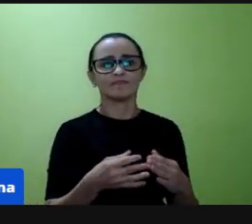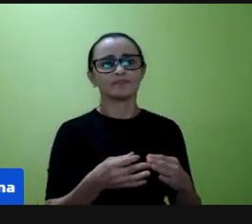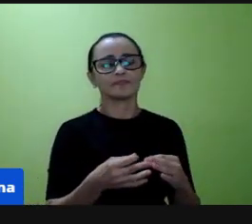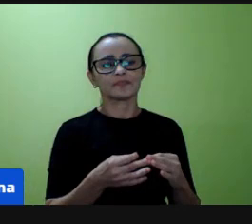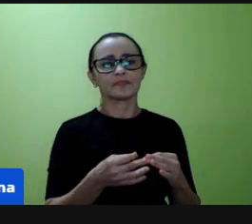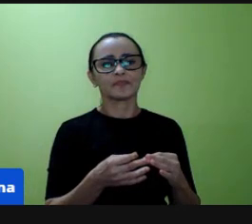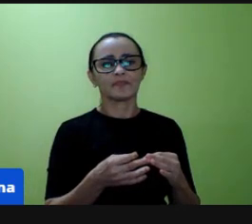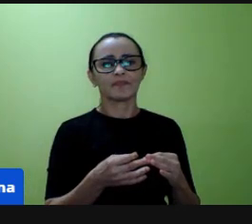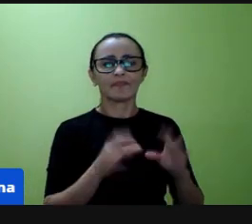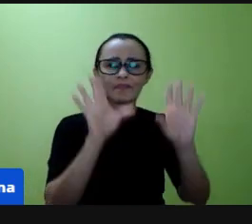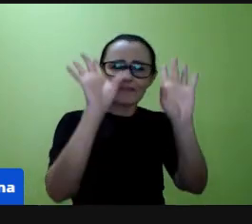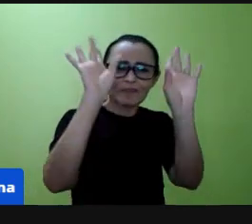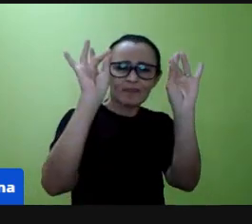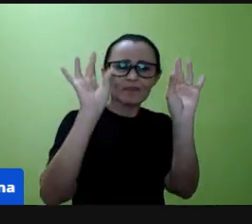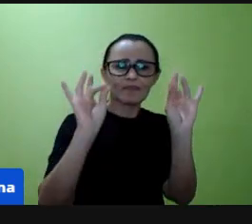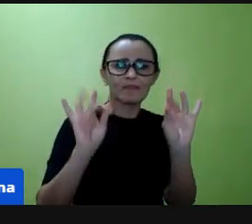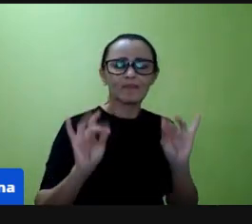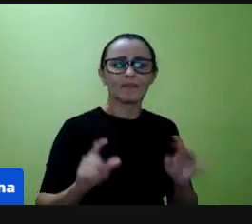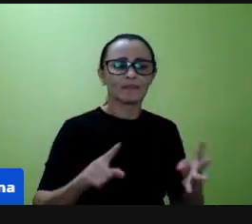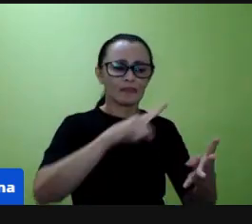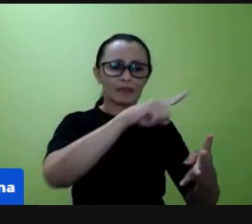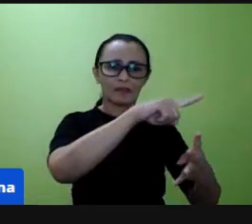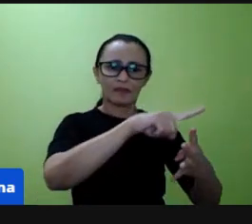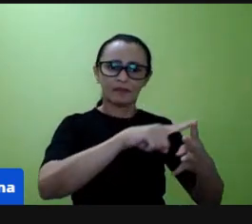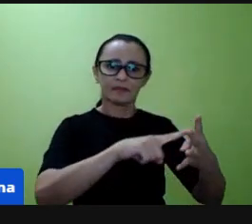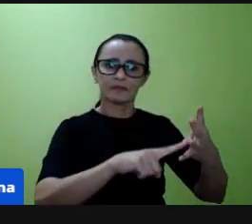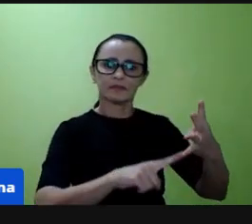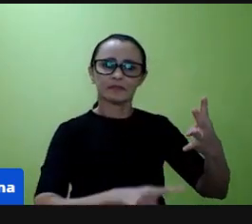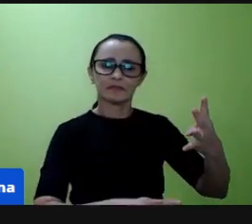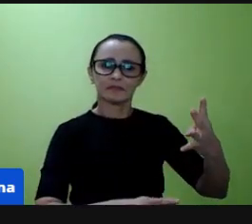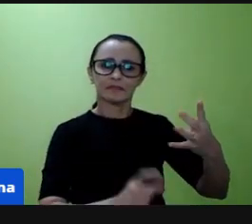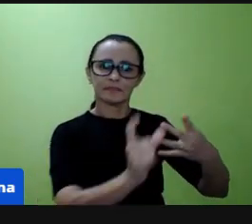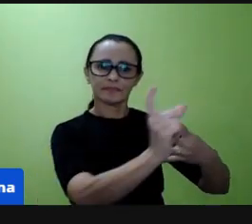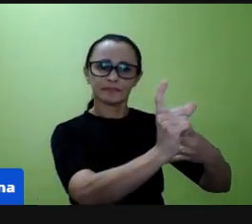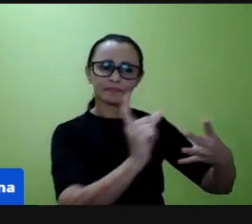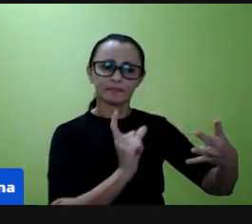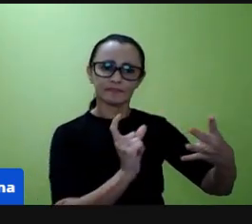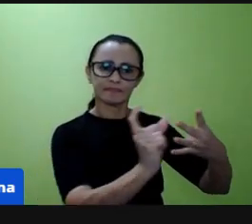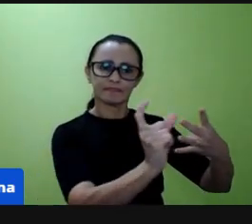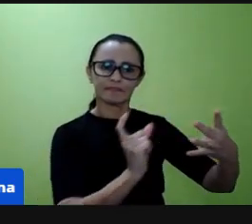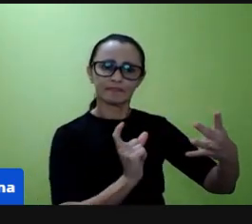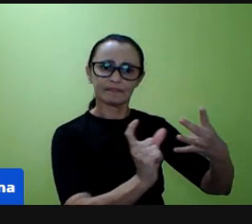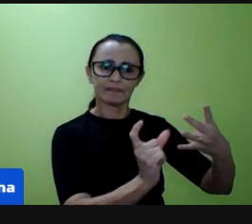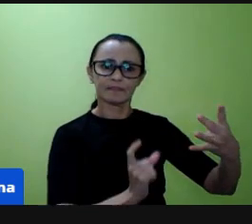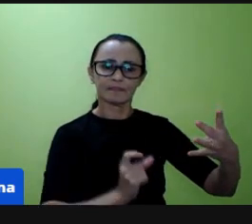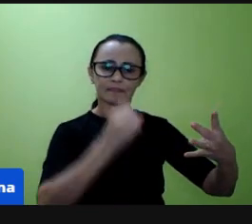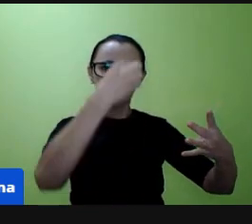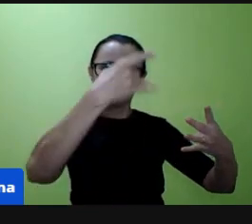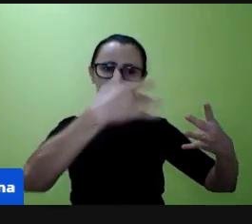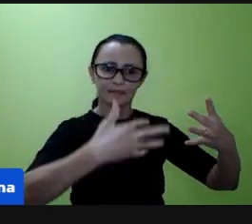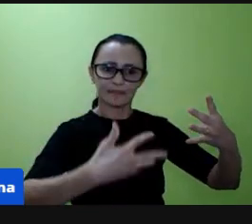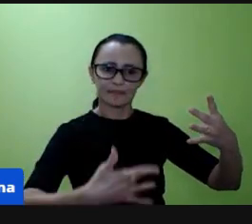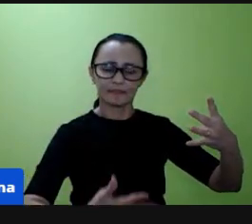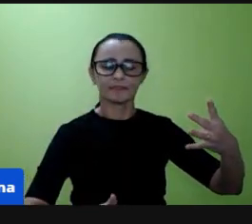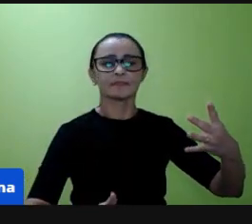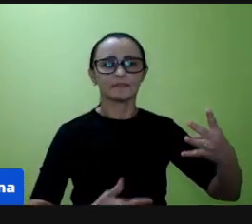essas quatro temáticas, né, ao longo das respostas às três perguntas que foram feitas para